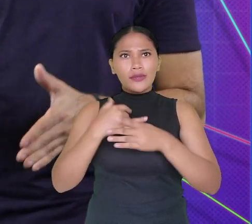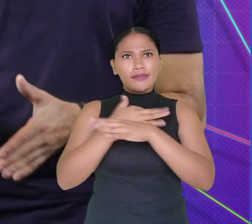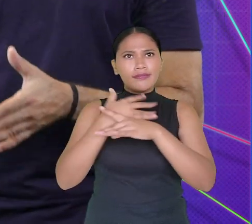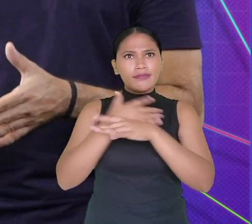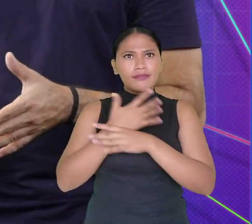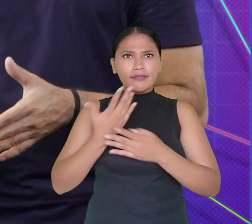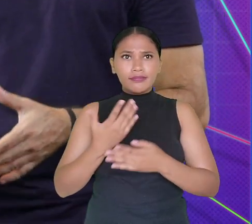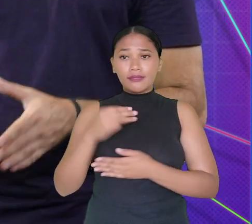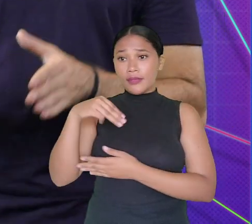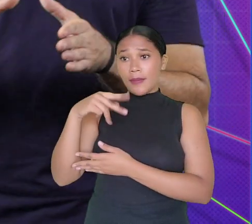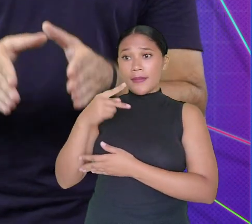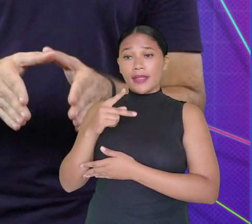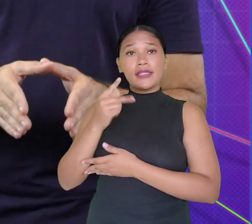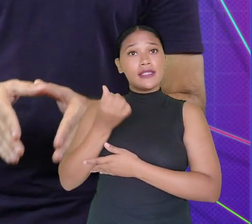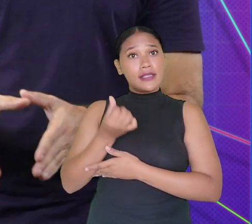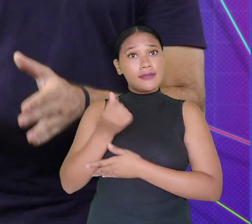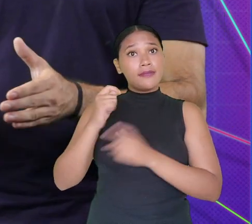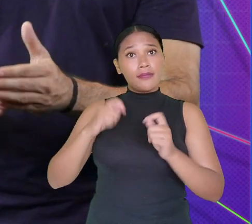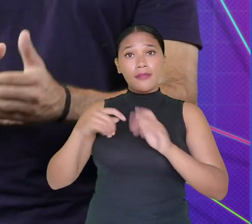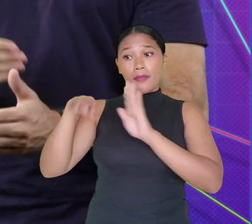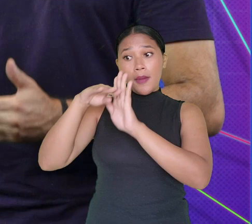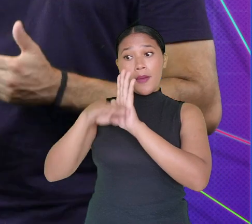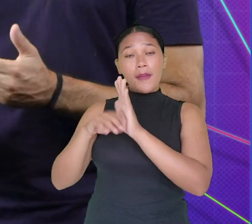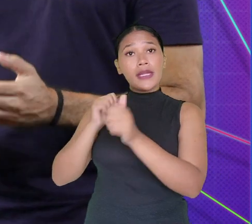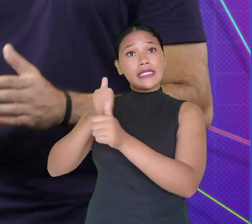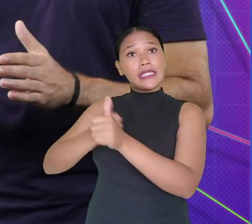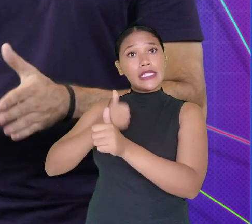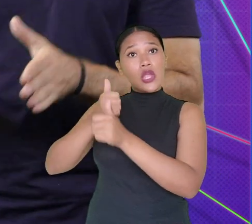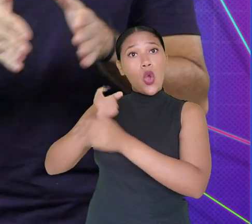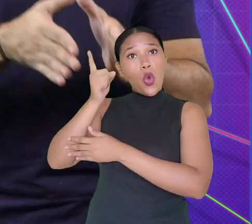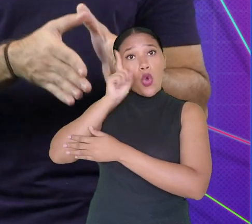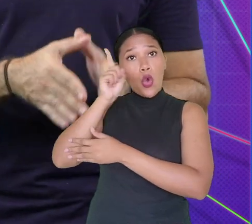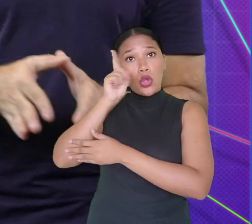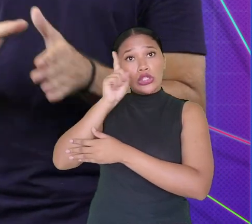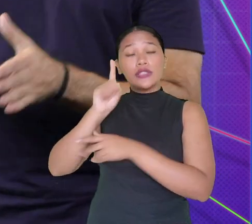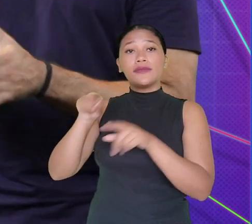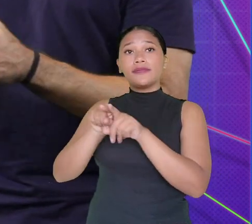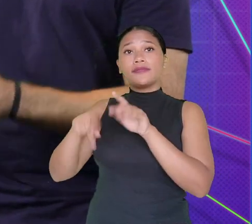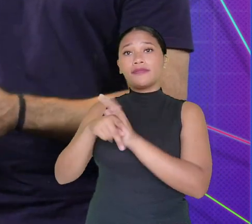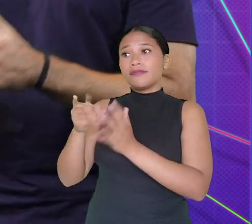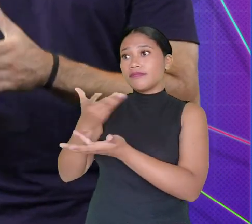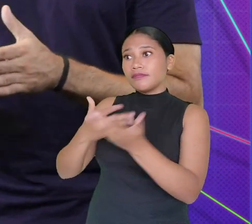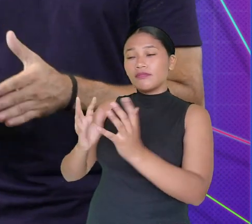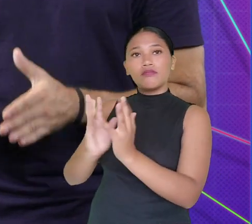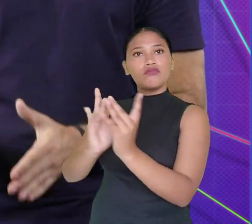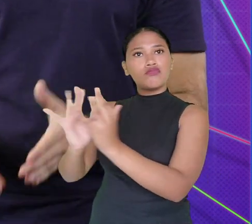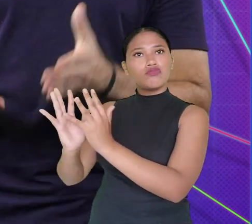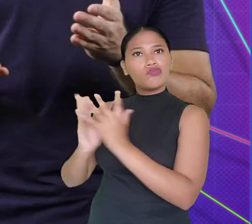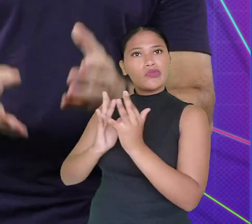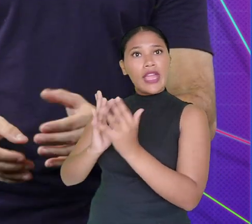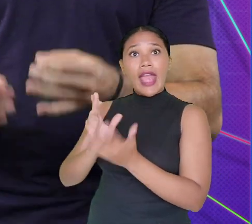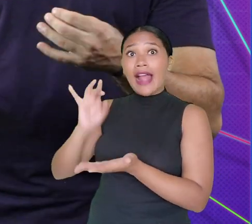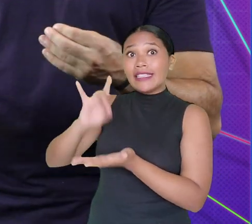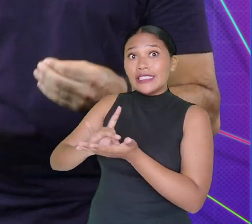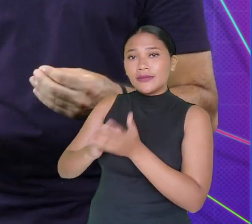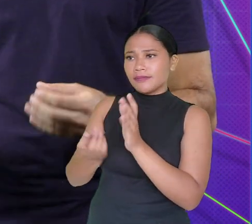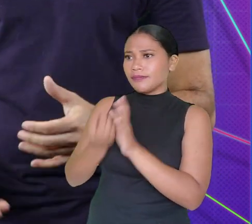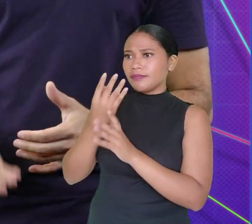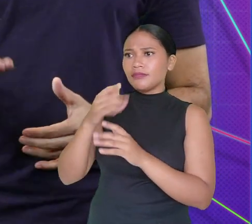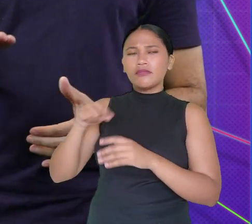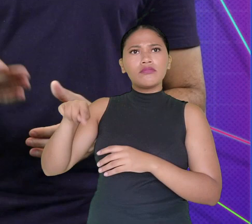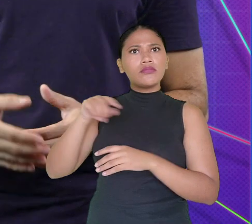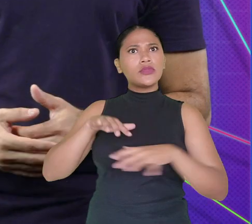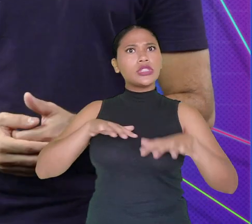de simulação de cidade, os NPCs podem ser programados para seguir rotinas e interagir entre si de uma forma